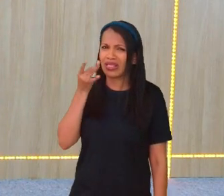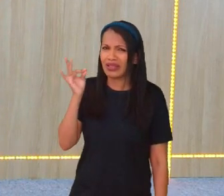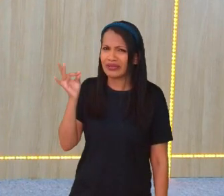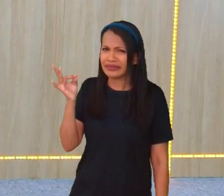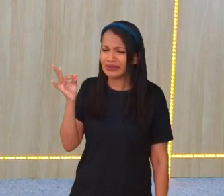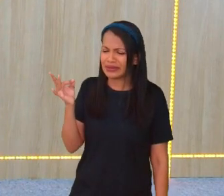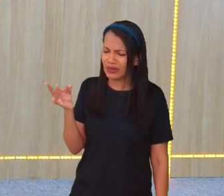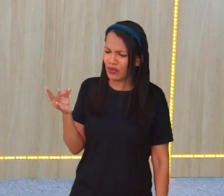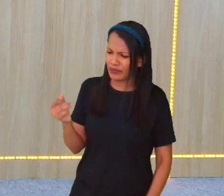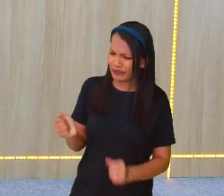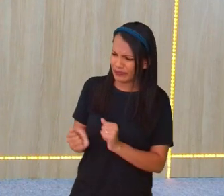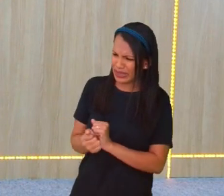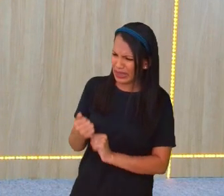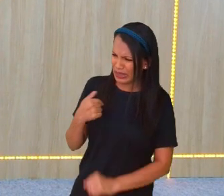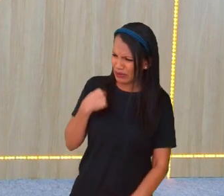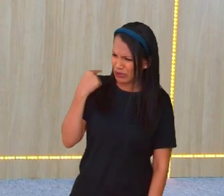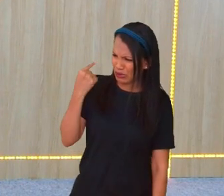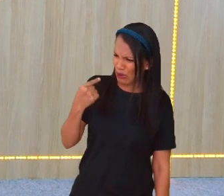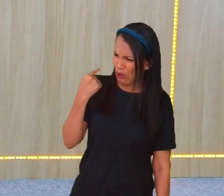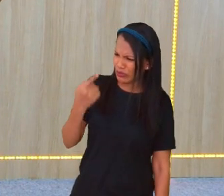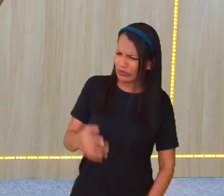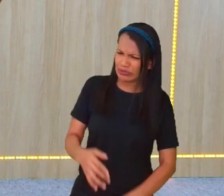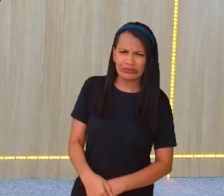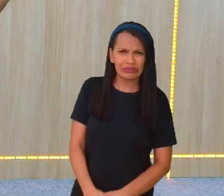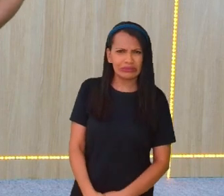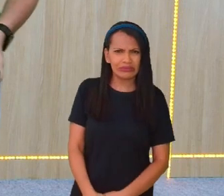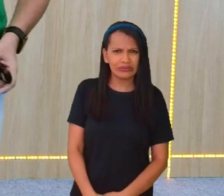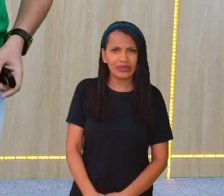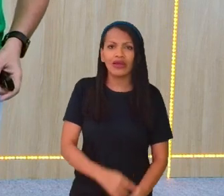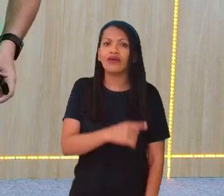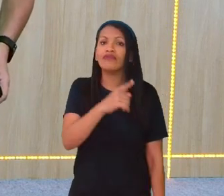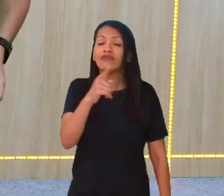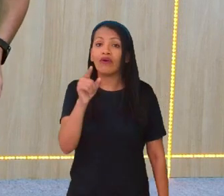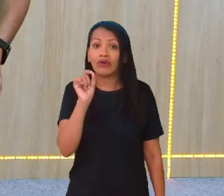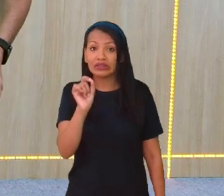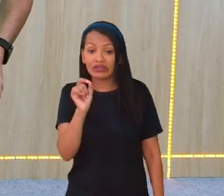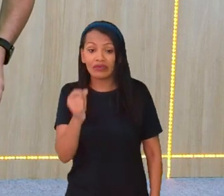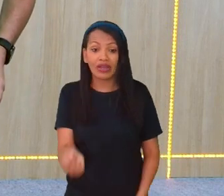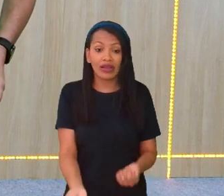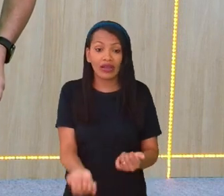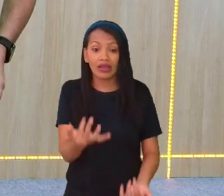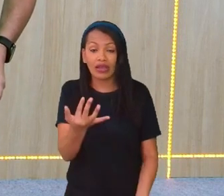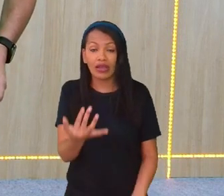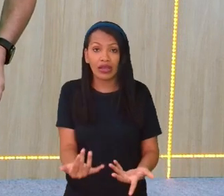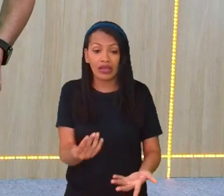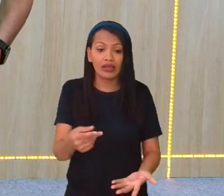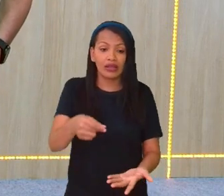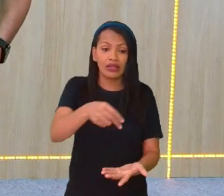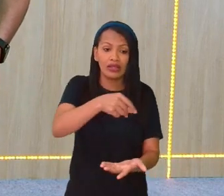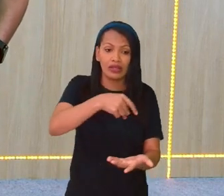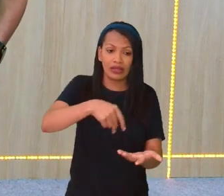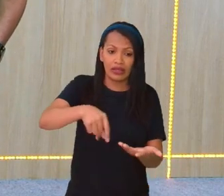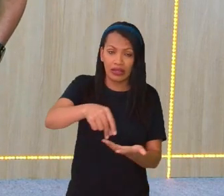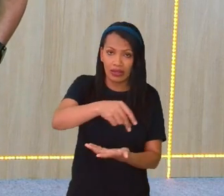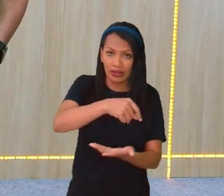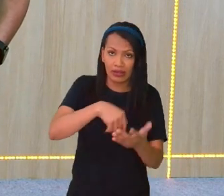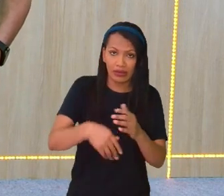Você está doido, professor? Vou comer 1 quilo de sal? Minha gente, você vai fritar um ovo ou vai temperar uma comida. Você